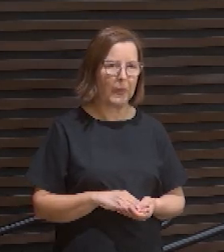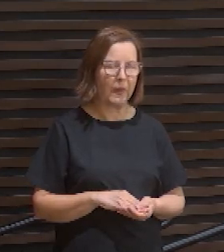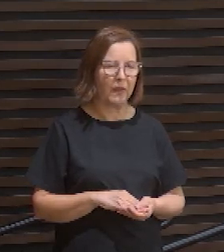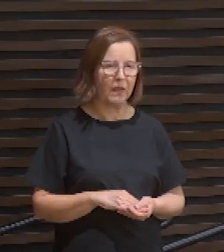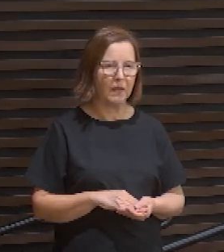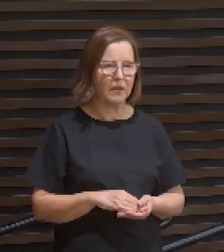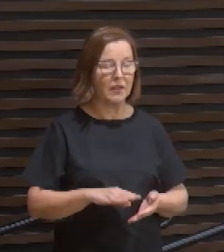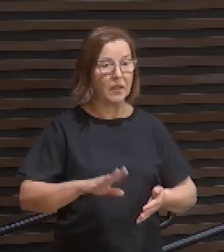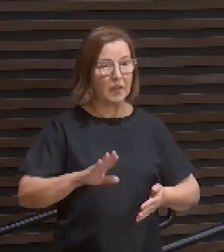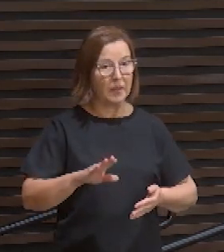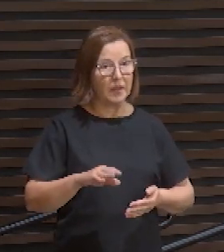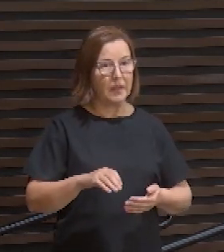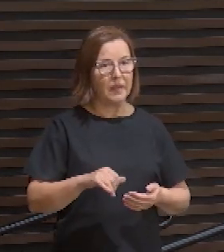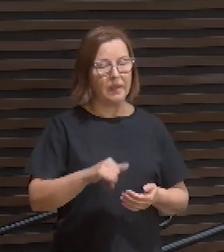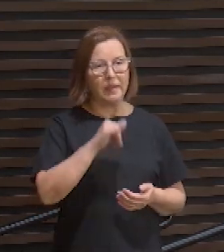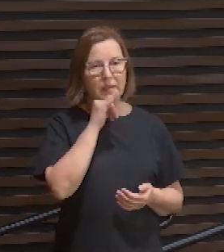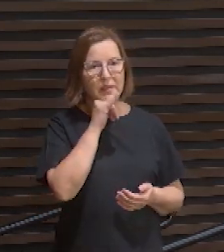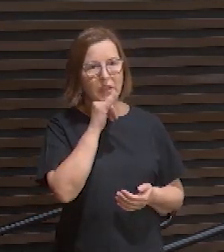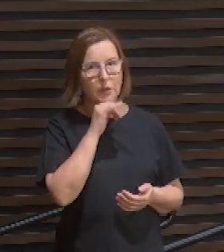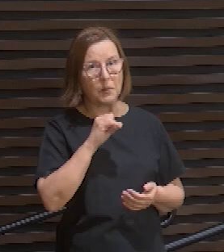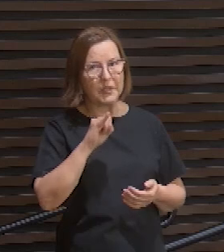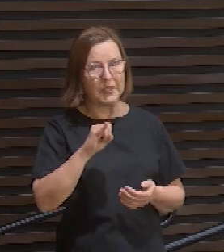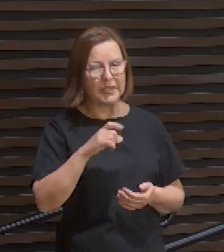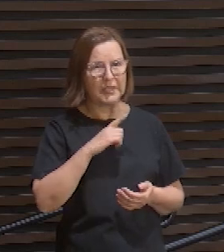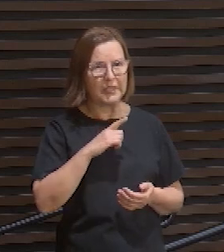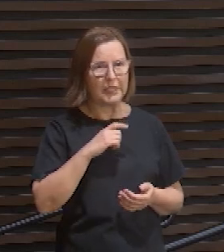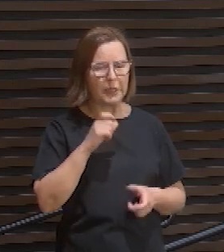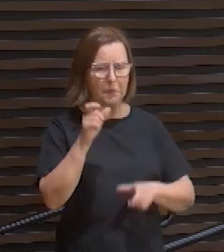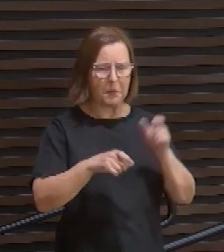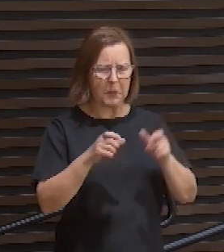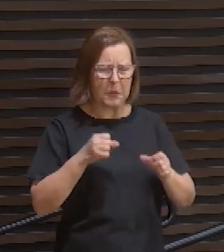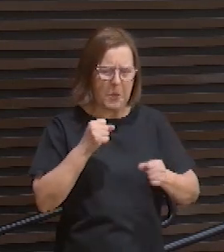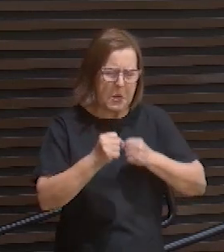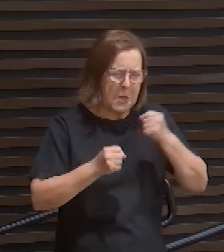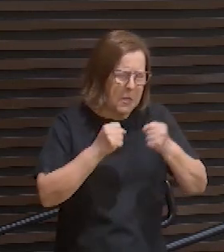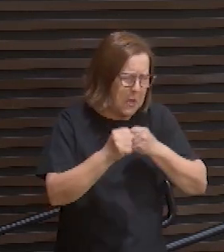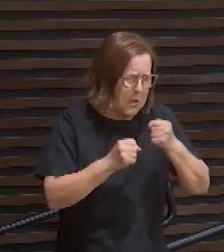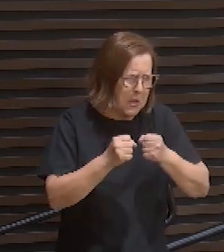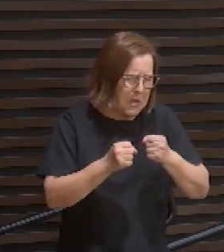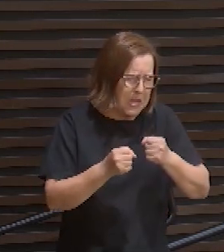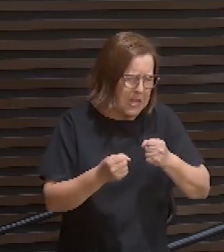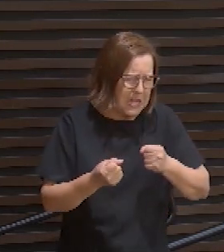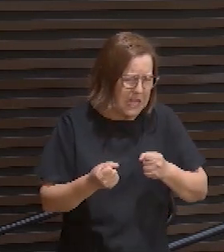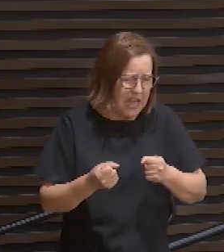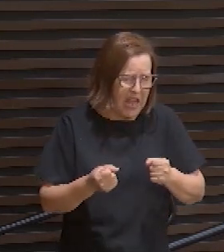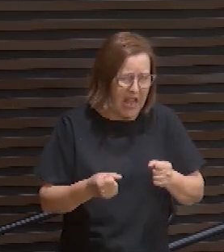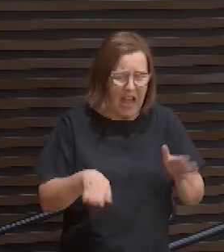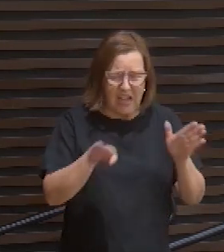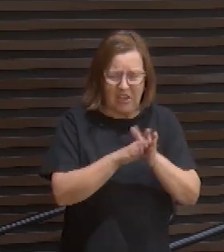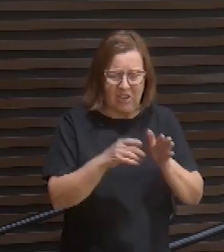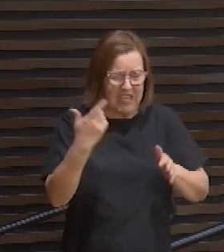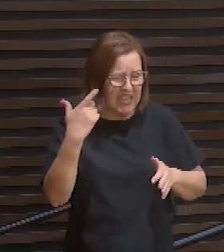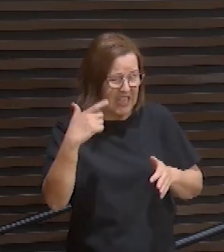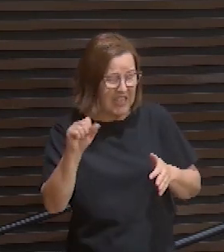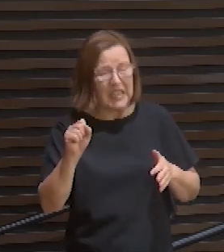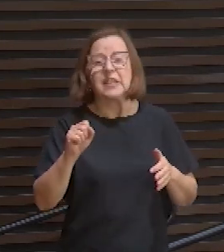atletas correndo pra caramba se o bastão não está levando? Vai chegar rapidão lá e não vai dar em nada, está desclassificado.